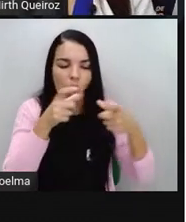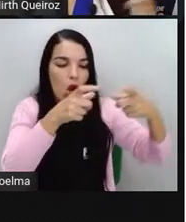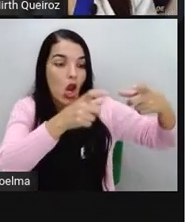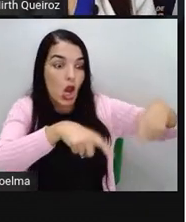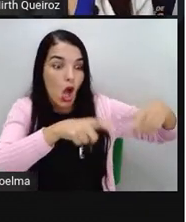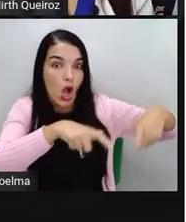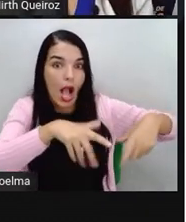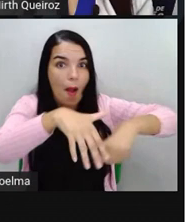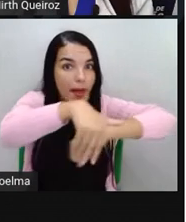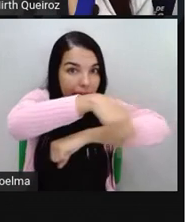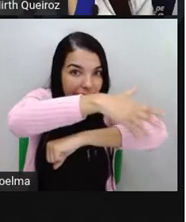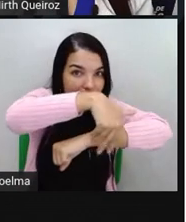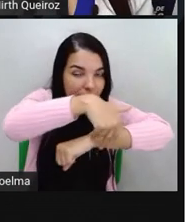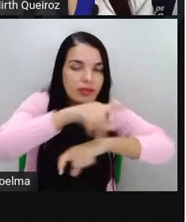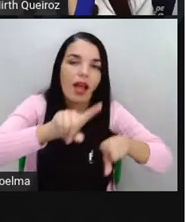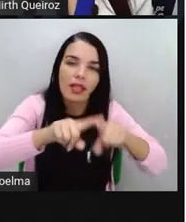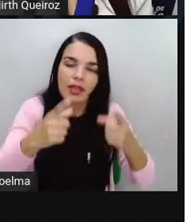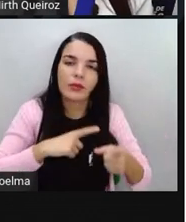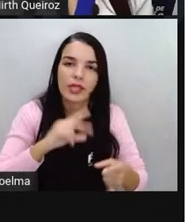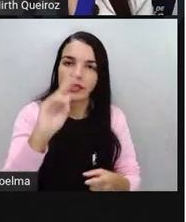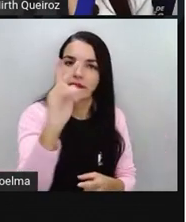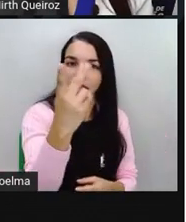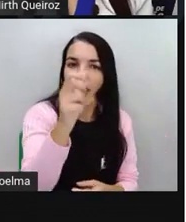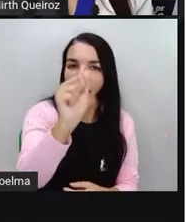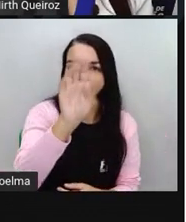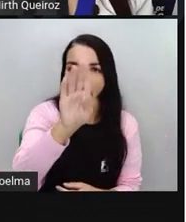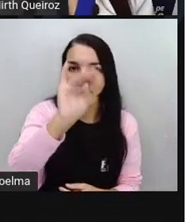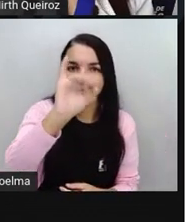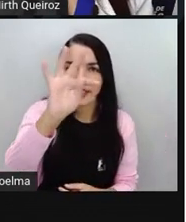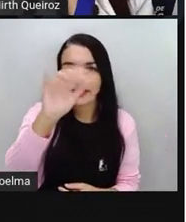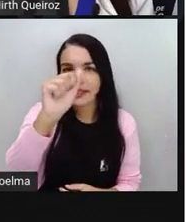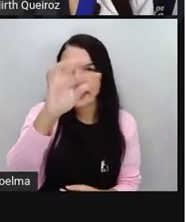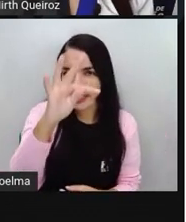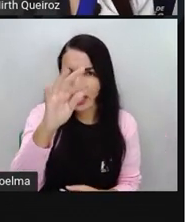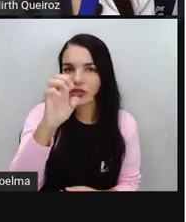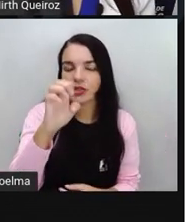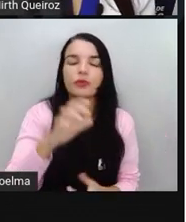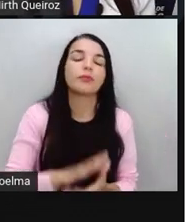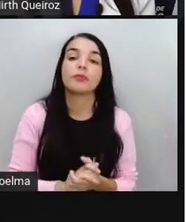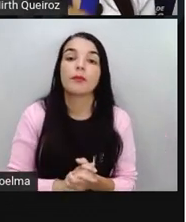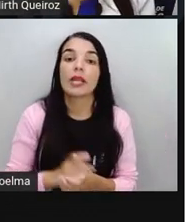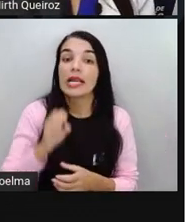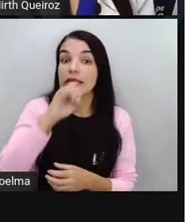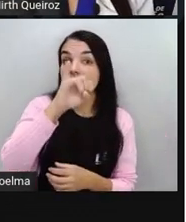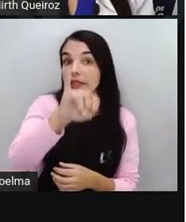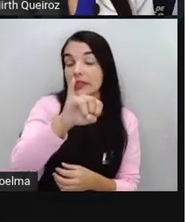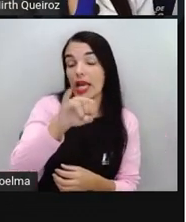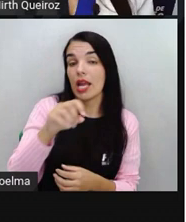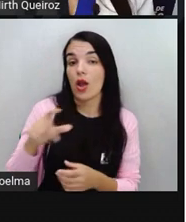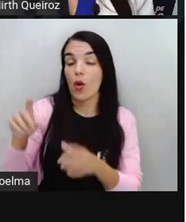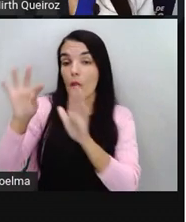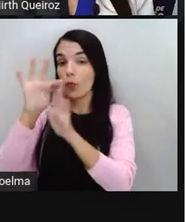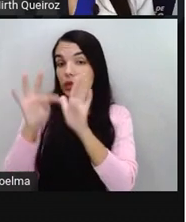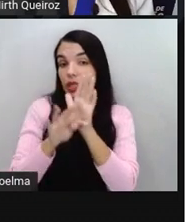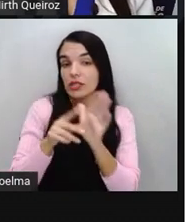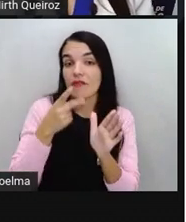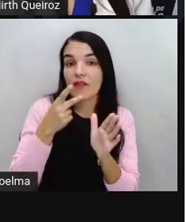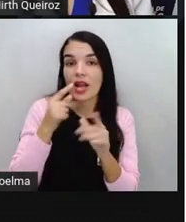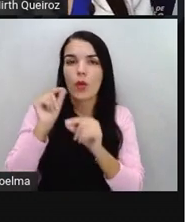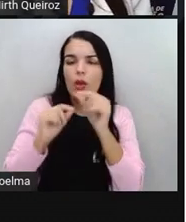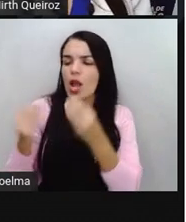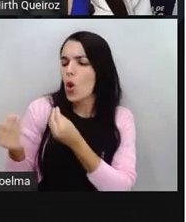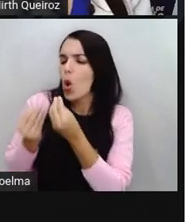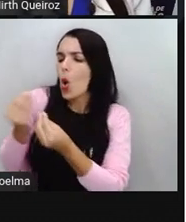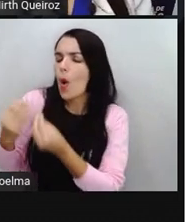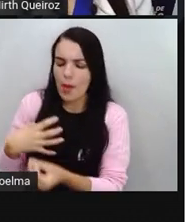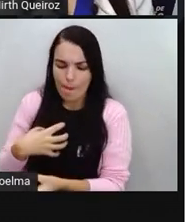um endereço, nós estamos falando de habitat, certo? Do animal. Se esse texto ele está falando sobre o